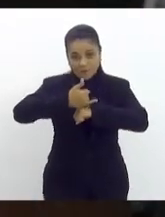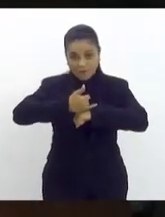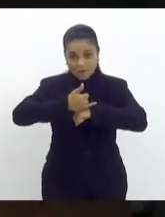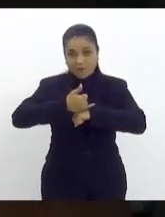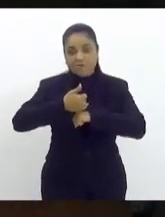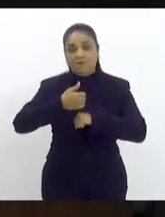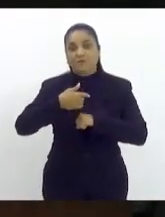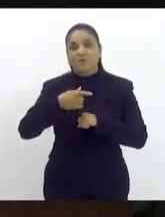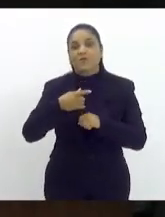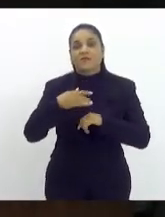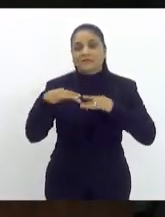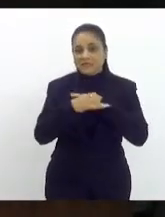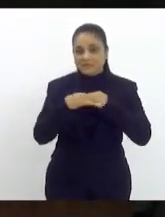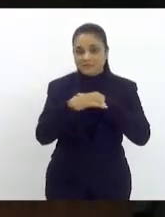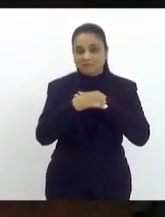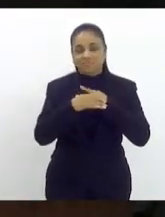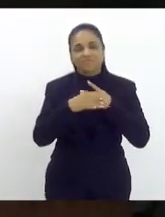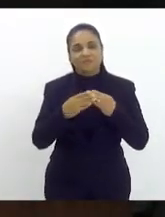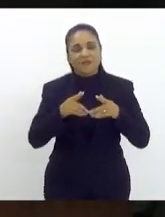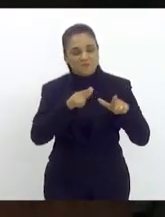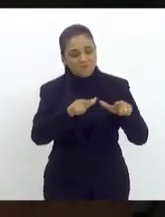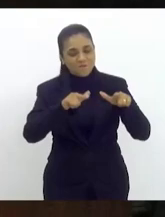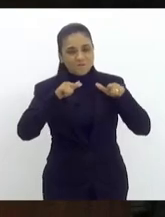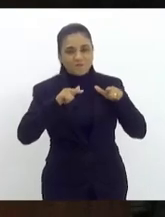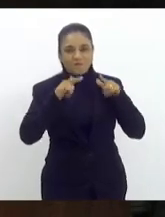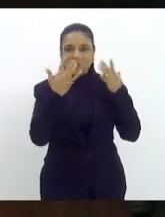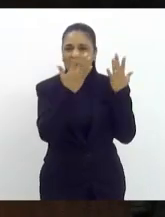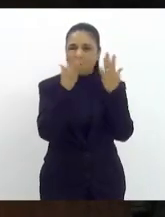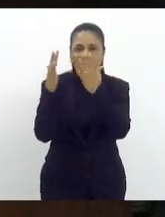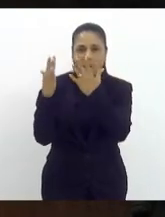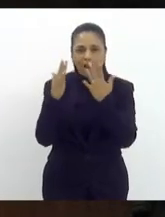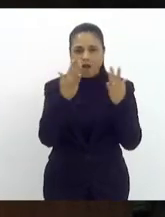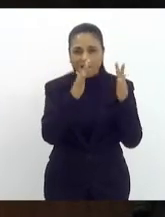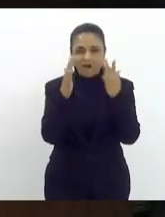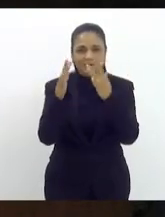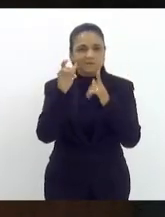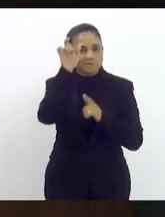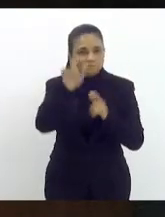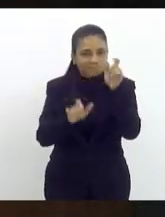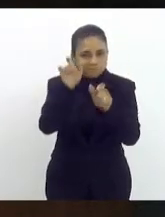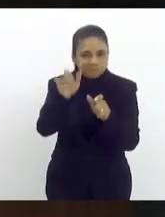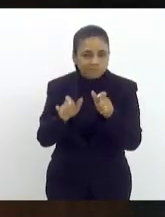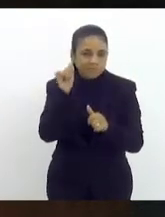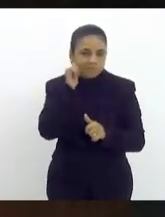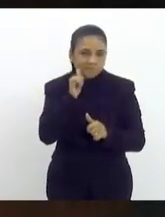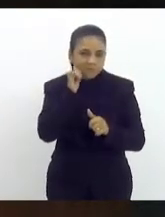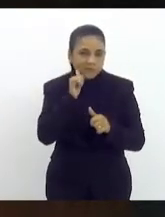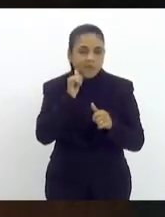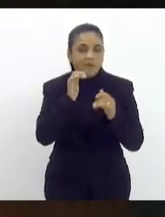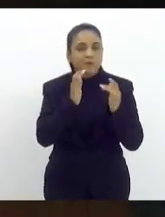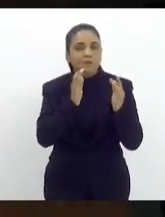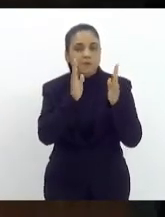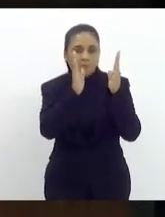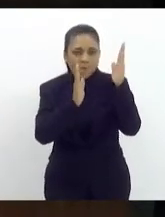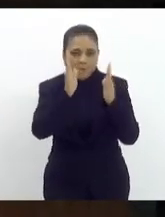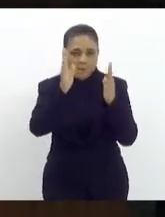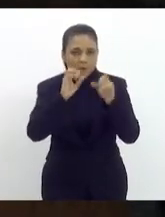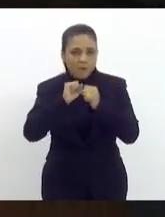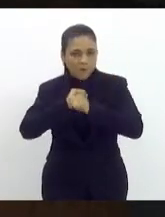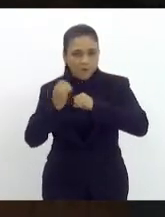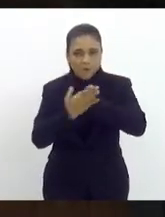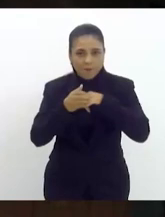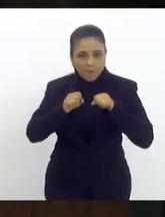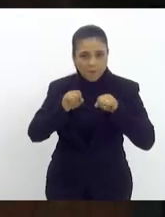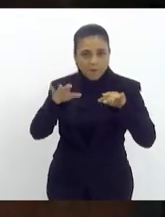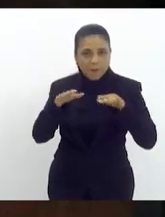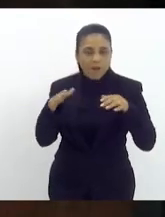alegria de entregar a moção de aplausos ao coletivo de mulheres humanas que se formou durante a pandemia para criar uma rede de apoio e